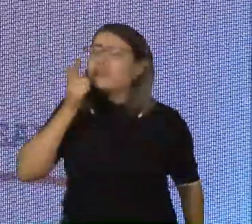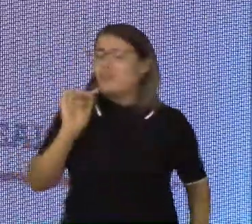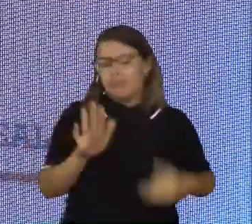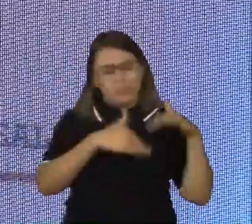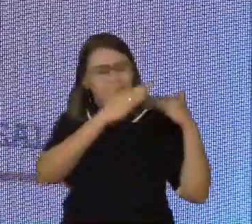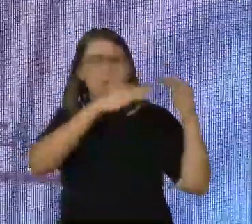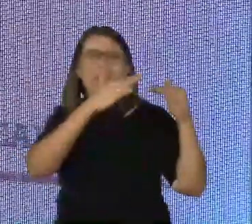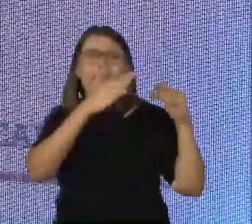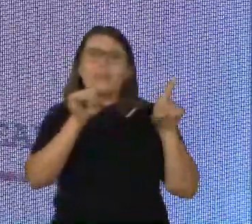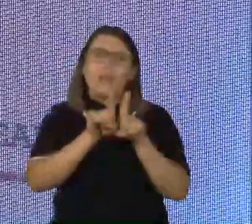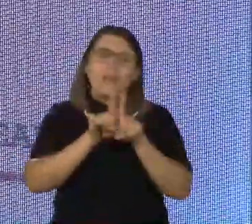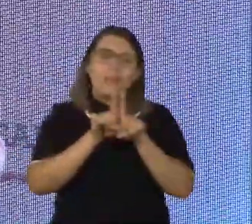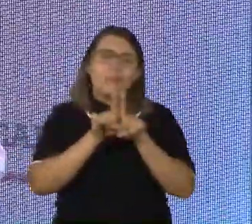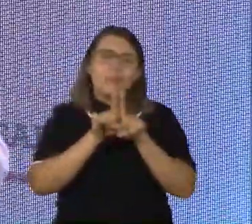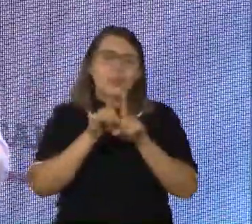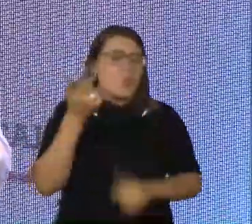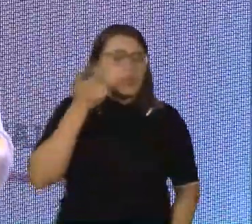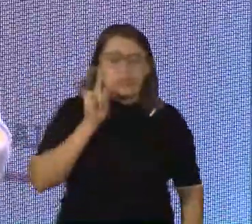esse potencial de forma plena.